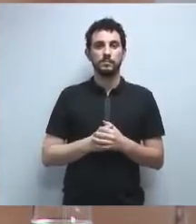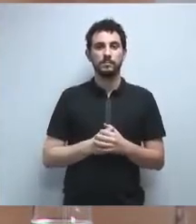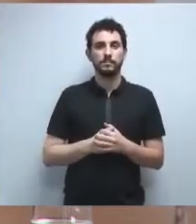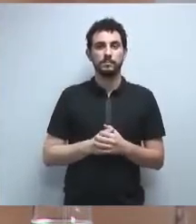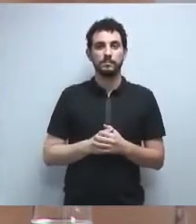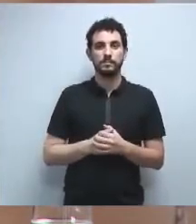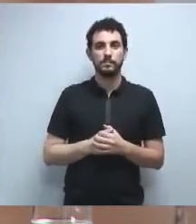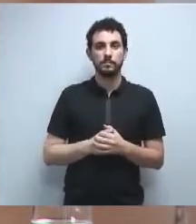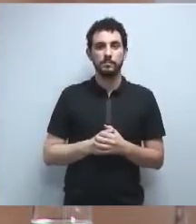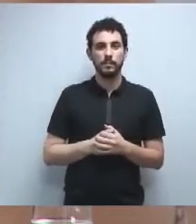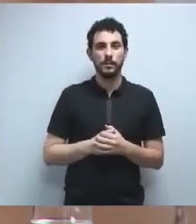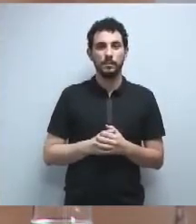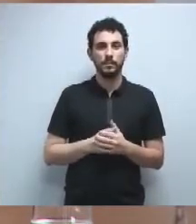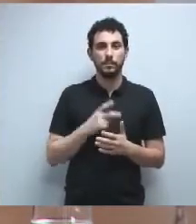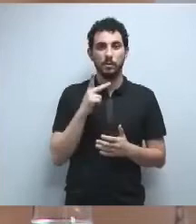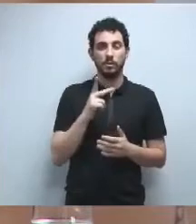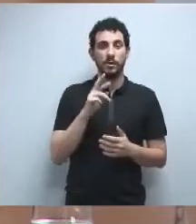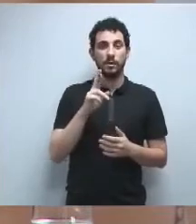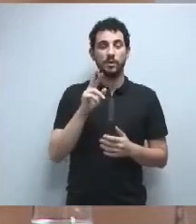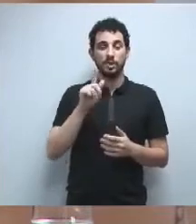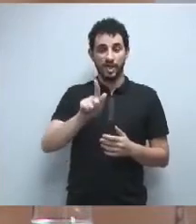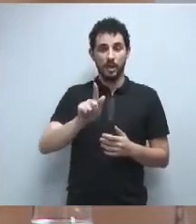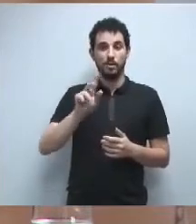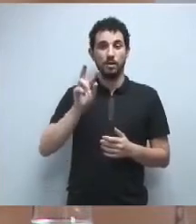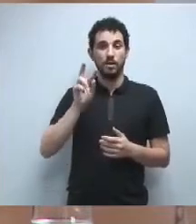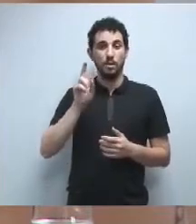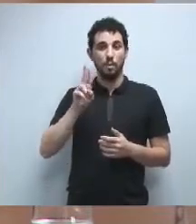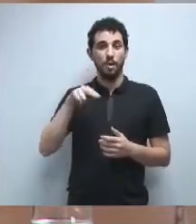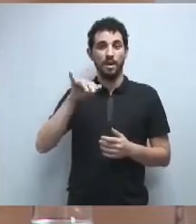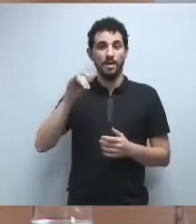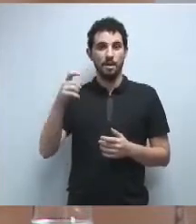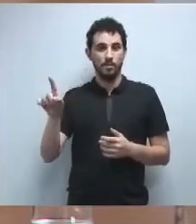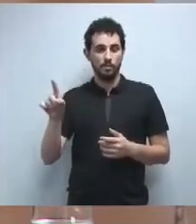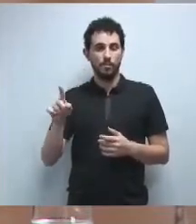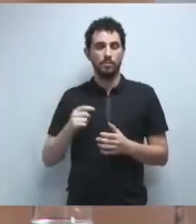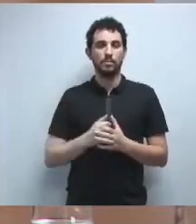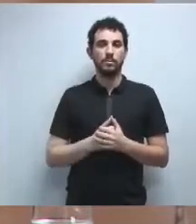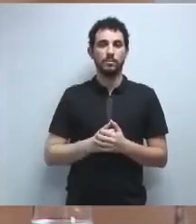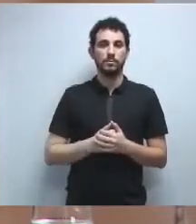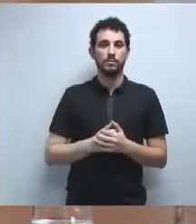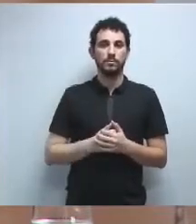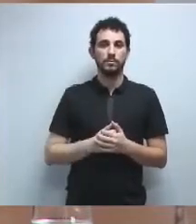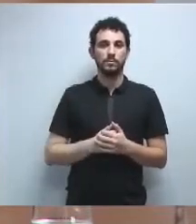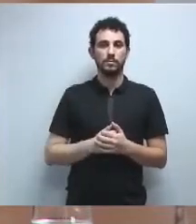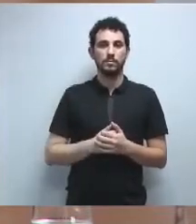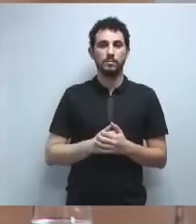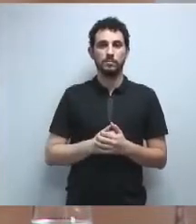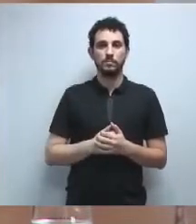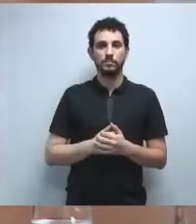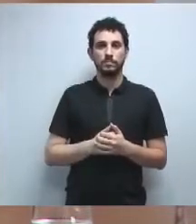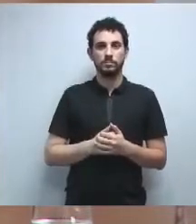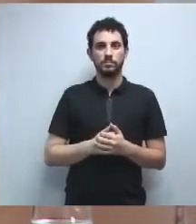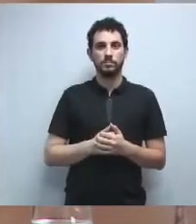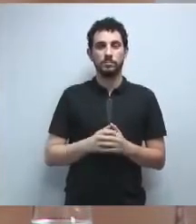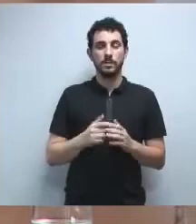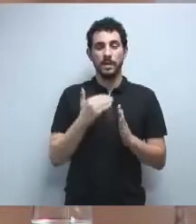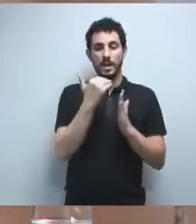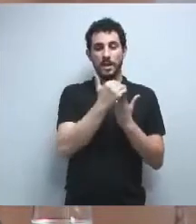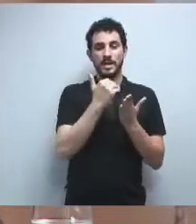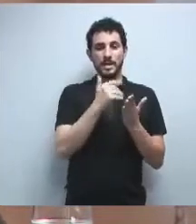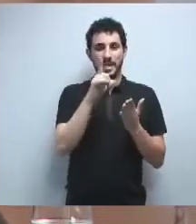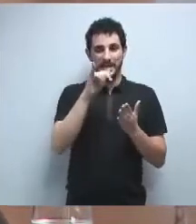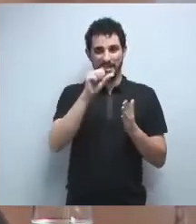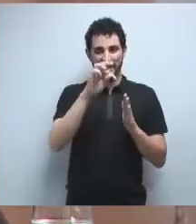o do procurador geral da união que é o mme o procurador-geral da república essa lista